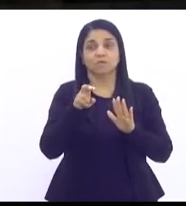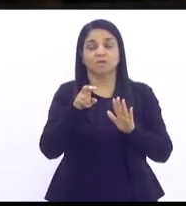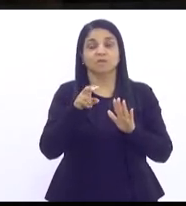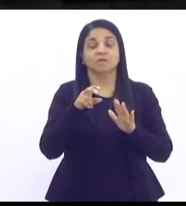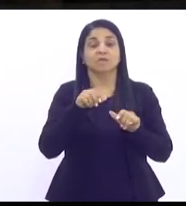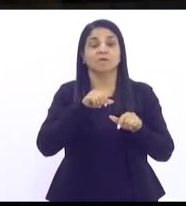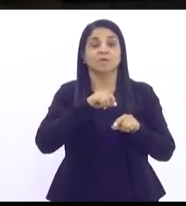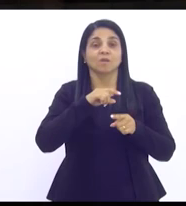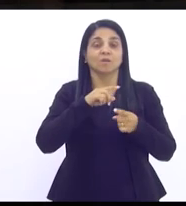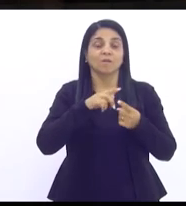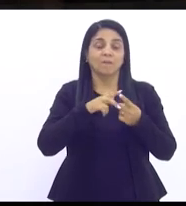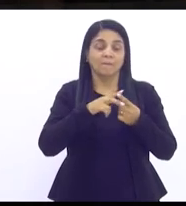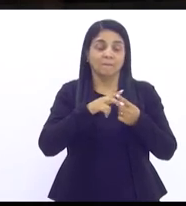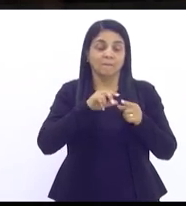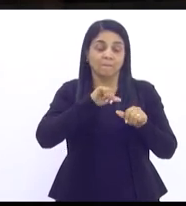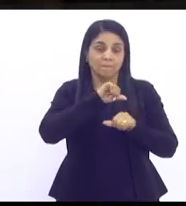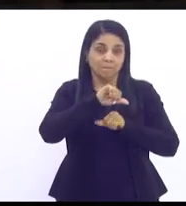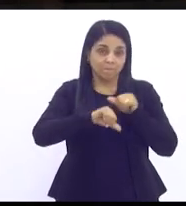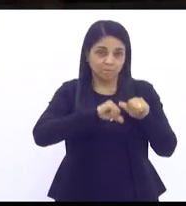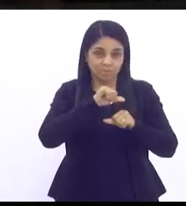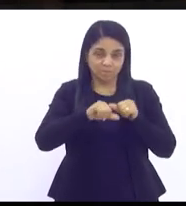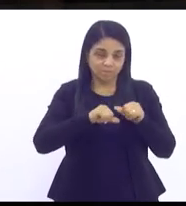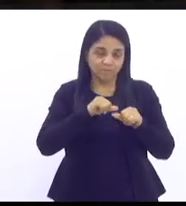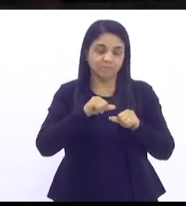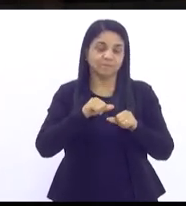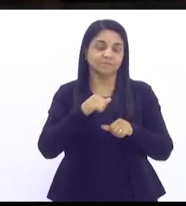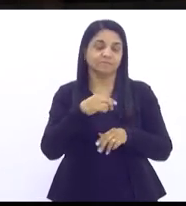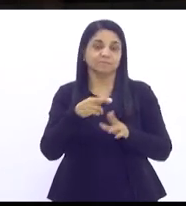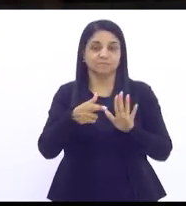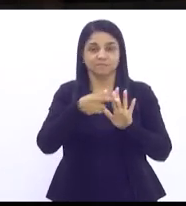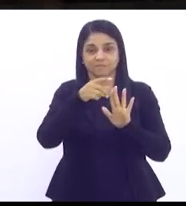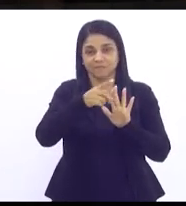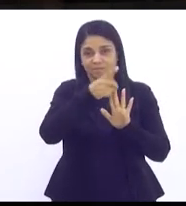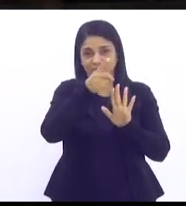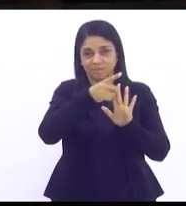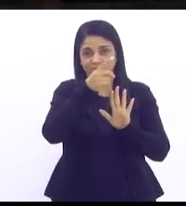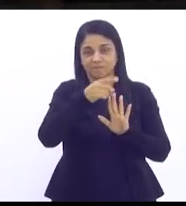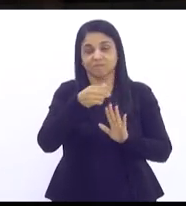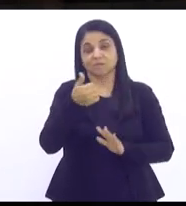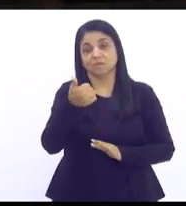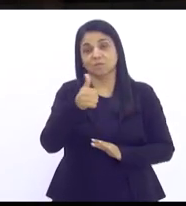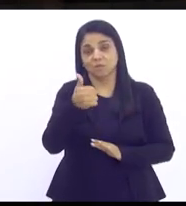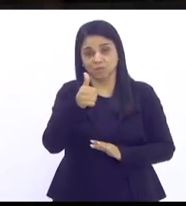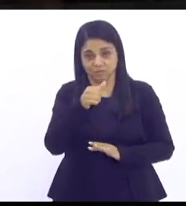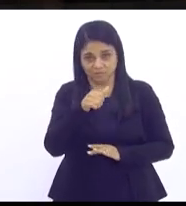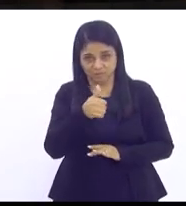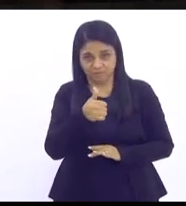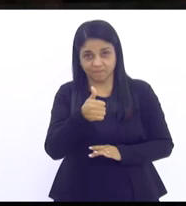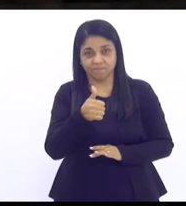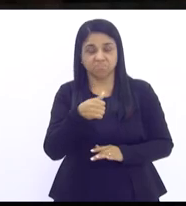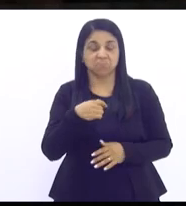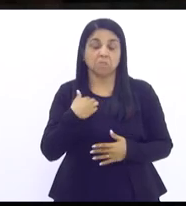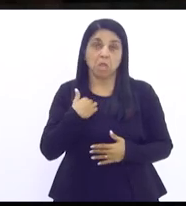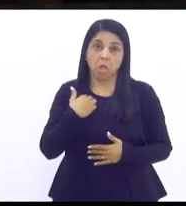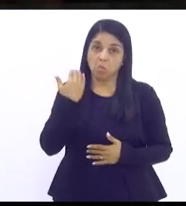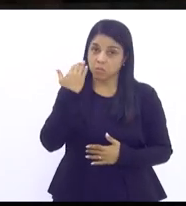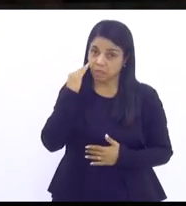o decreto 11 de 75. No meu entendimento, não precisava o